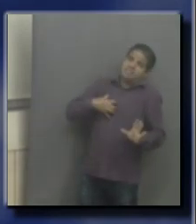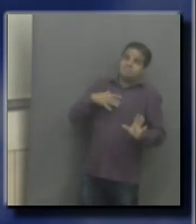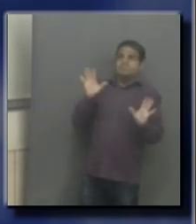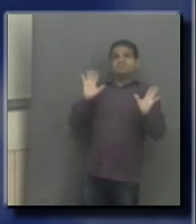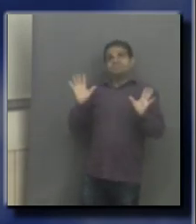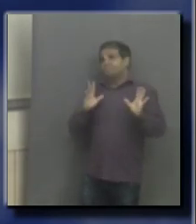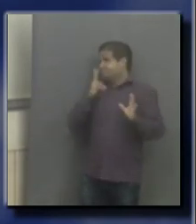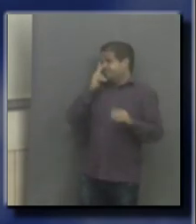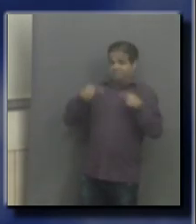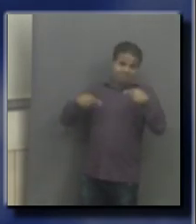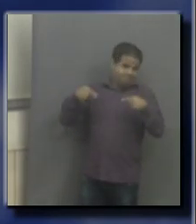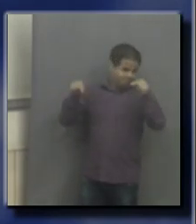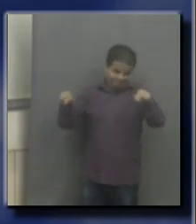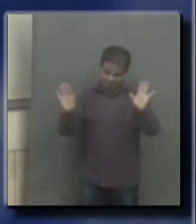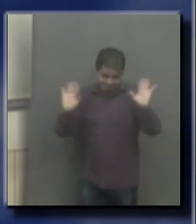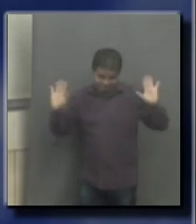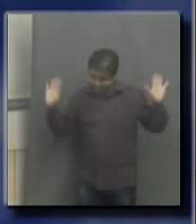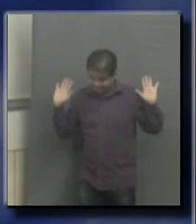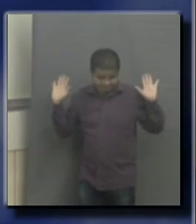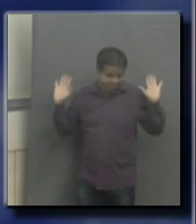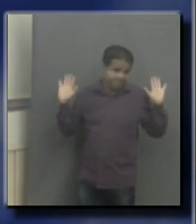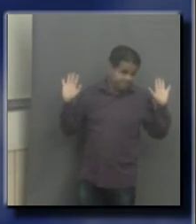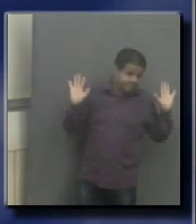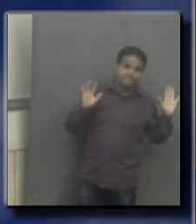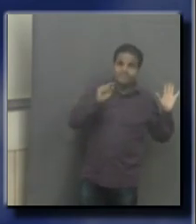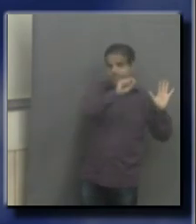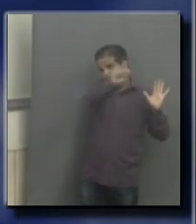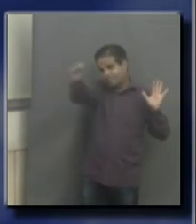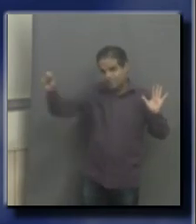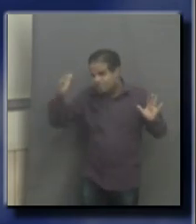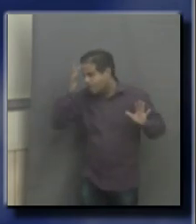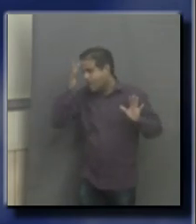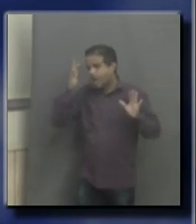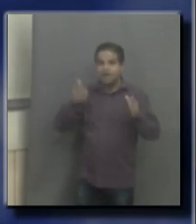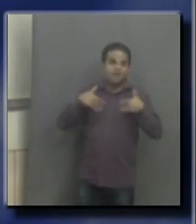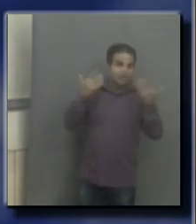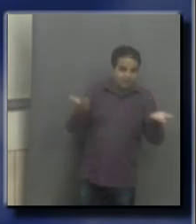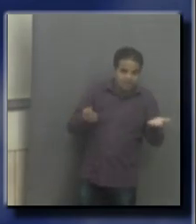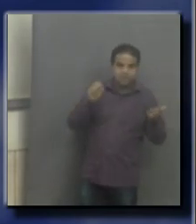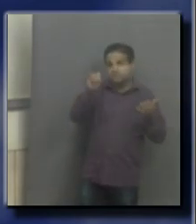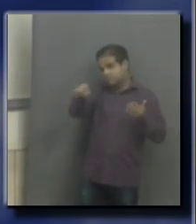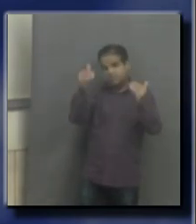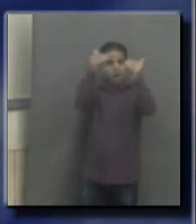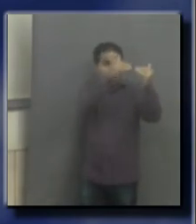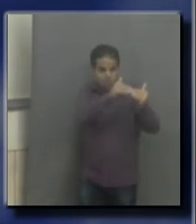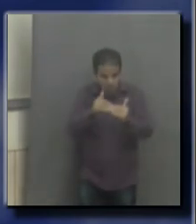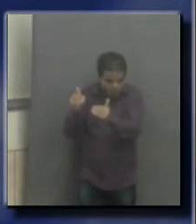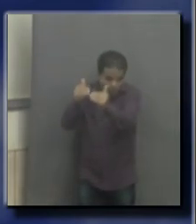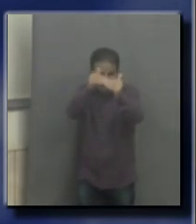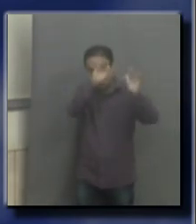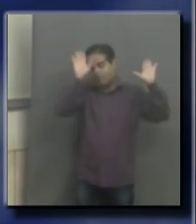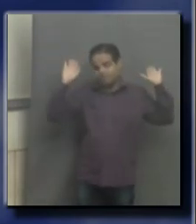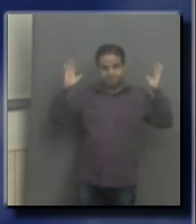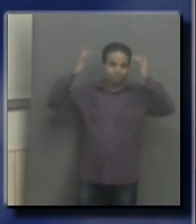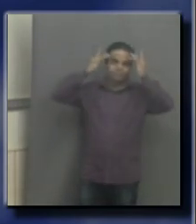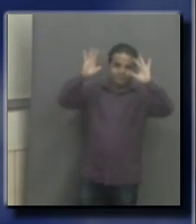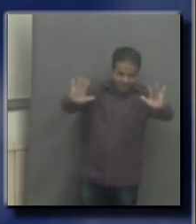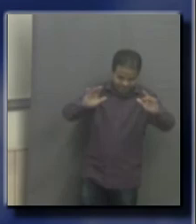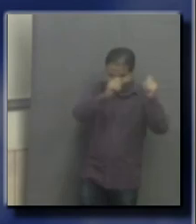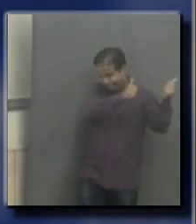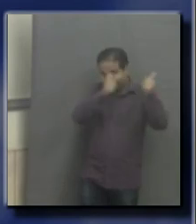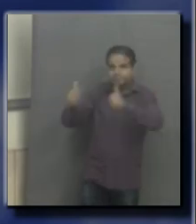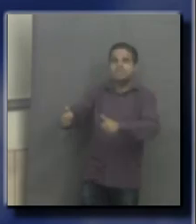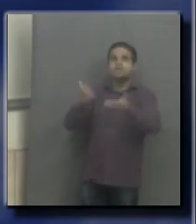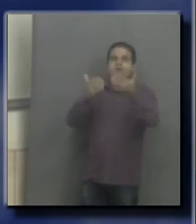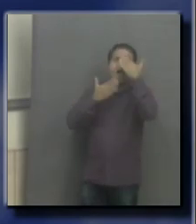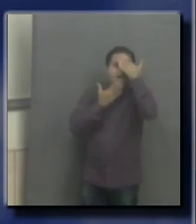a gente vai discutir. Não encontrei ninguém agora que pudesse estar de acordo com isso, né? Gente, eu quero